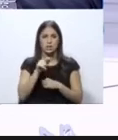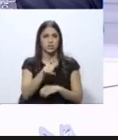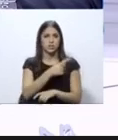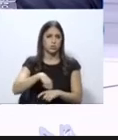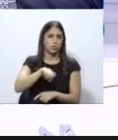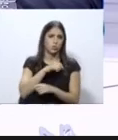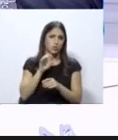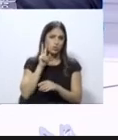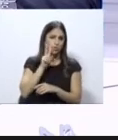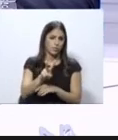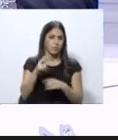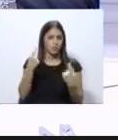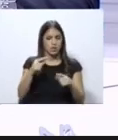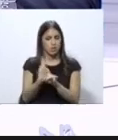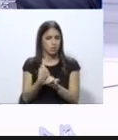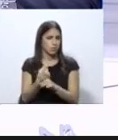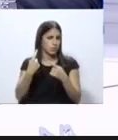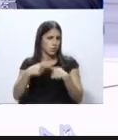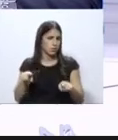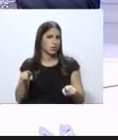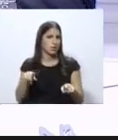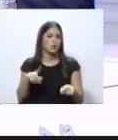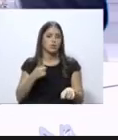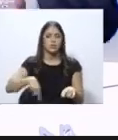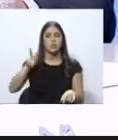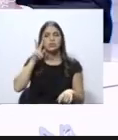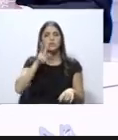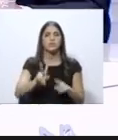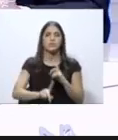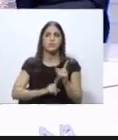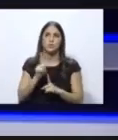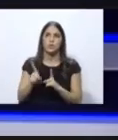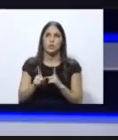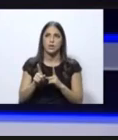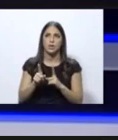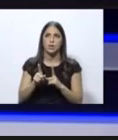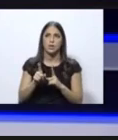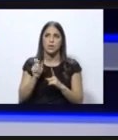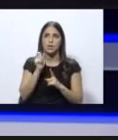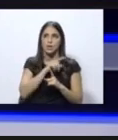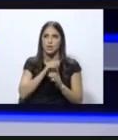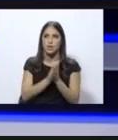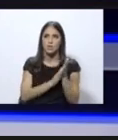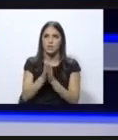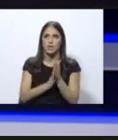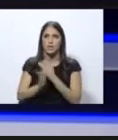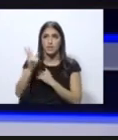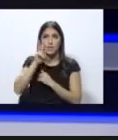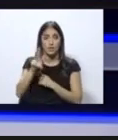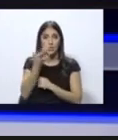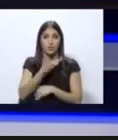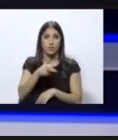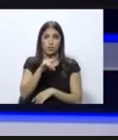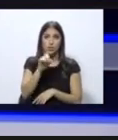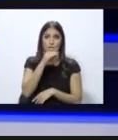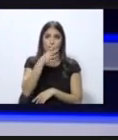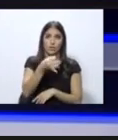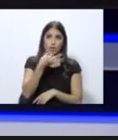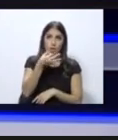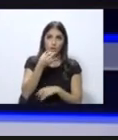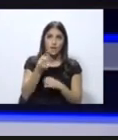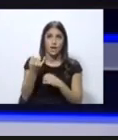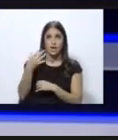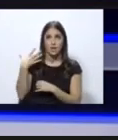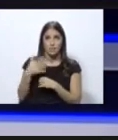coisas diferentes. Aquilo que vemos aqui... Creio que temos a oportunidade, então, de ver aquilo a que o Diogo fazia referência há instantes, então,